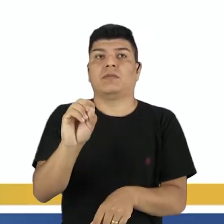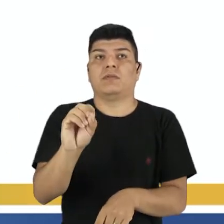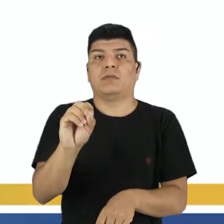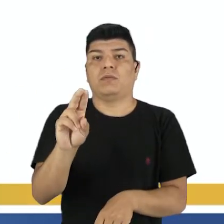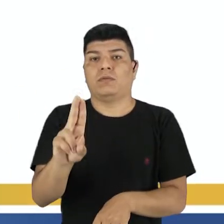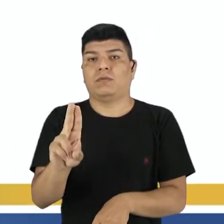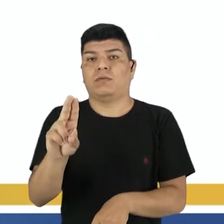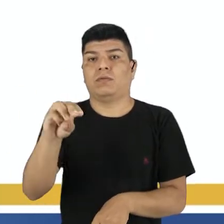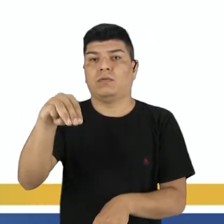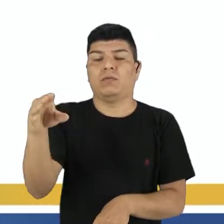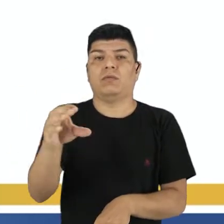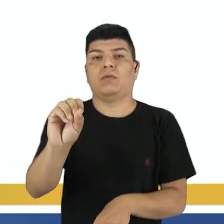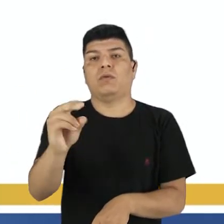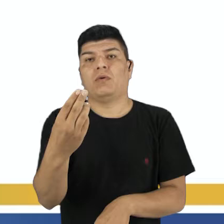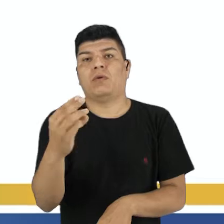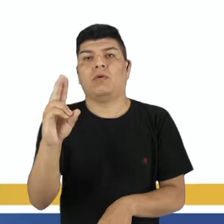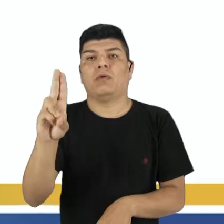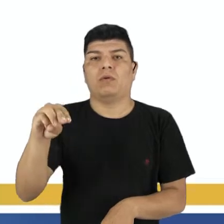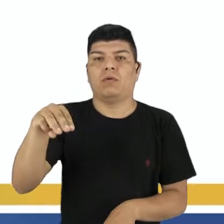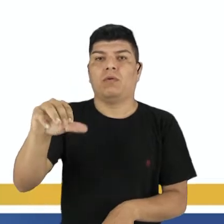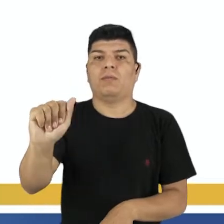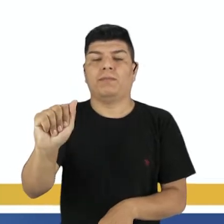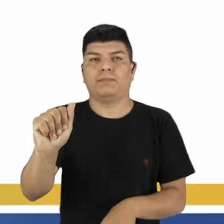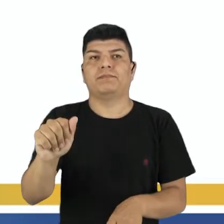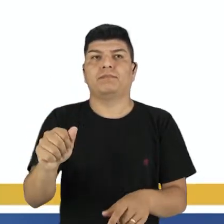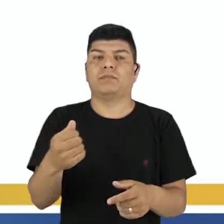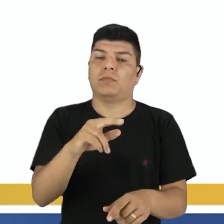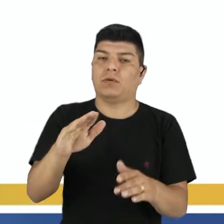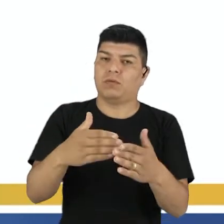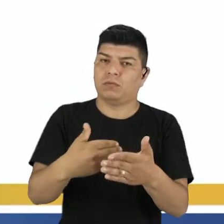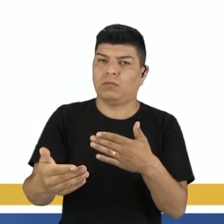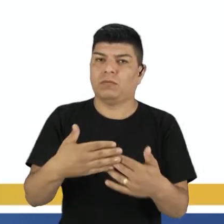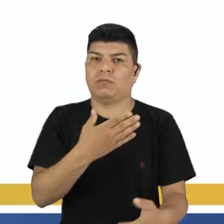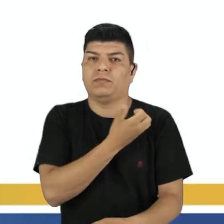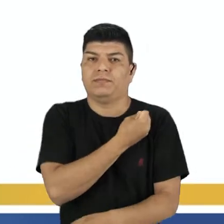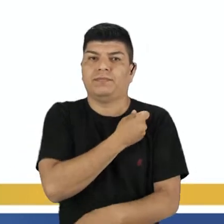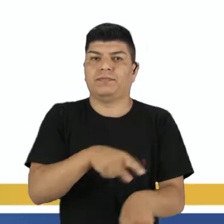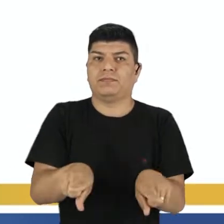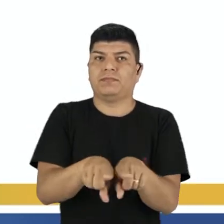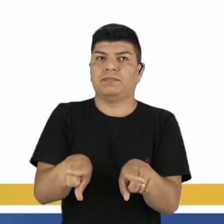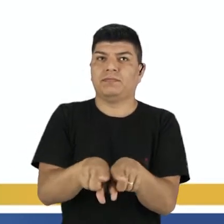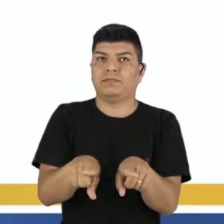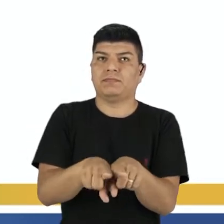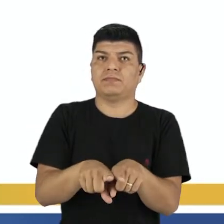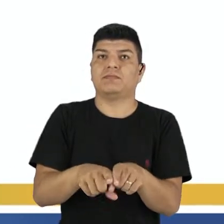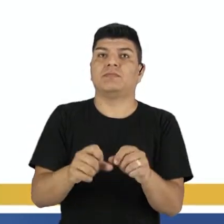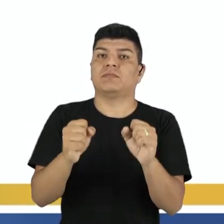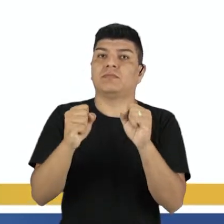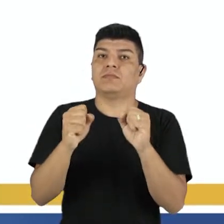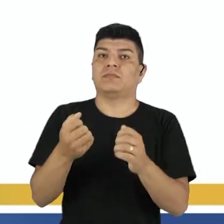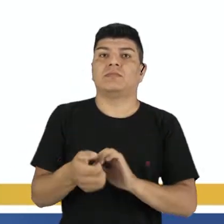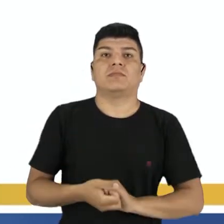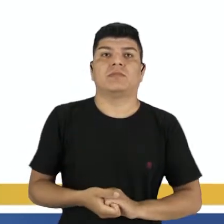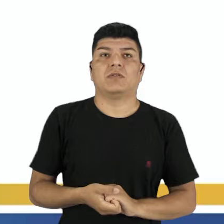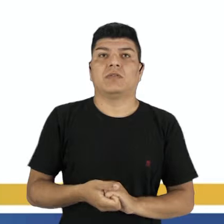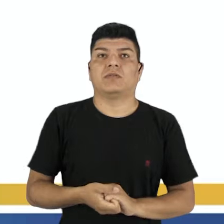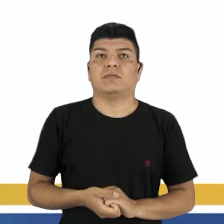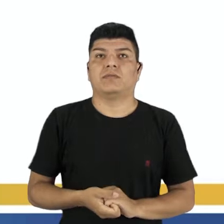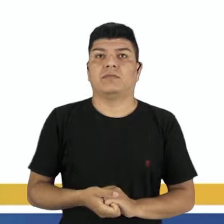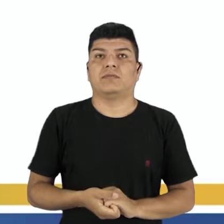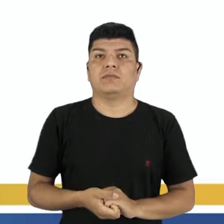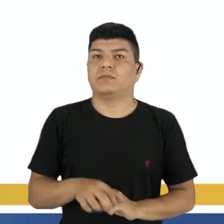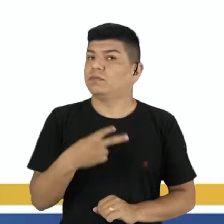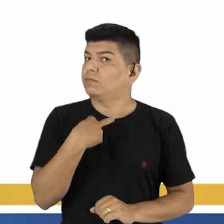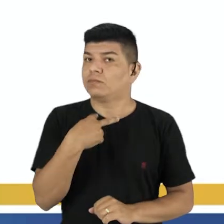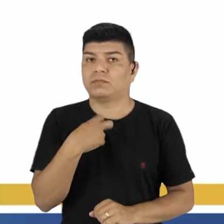no formato do a ou do an, ou qualquer outro número. Já nos incontáveis, a gente usa os nossos quantificadores, né, que